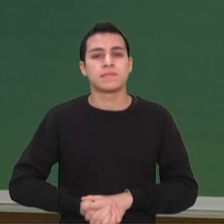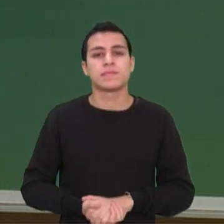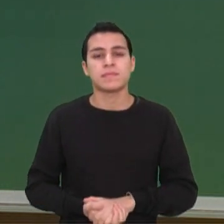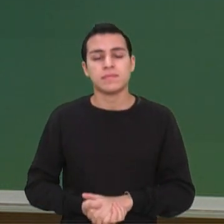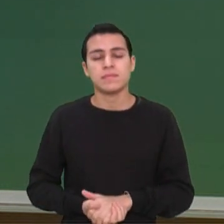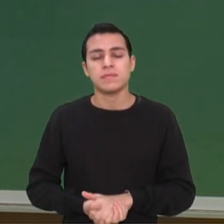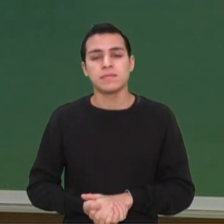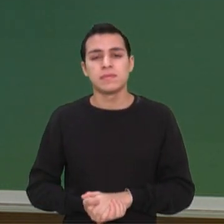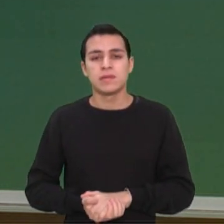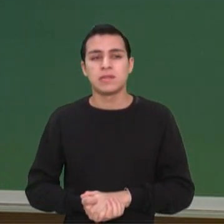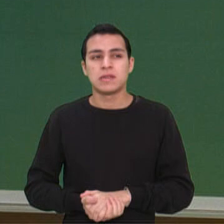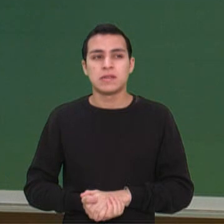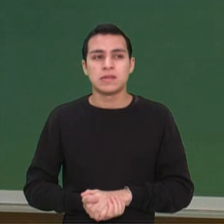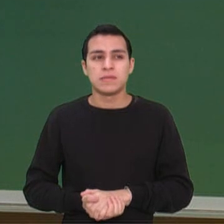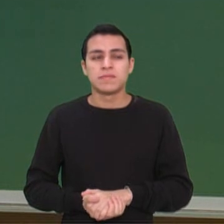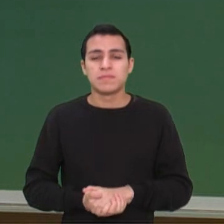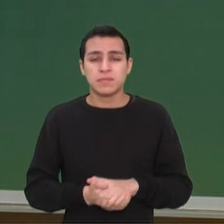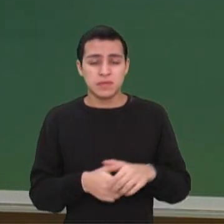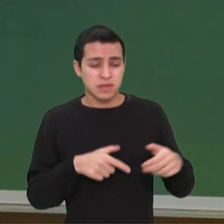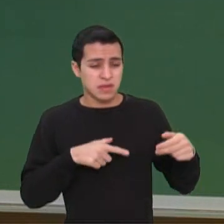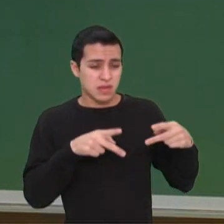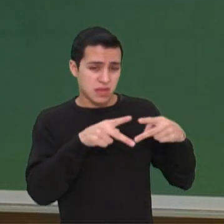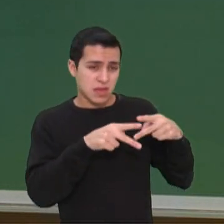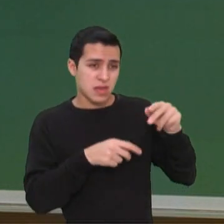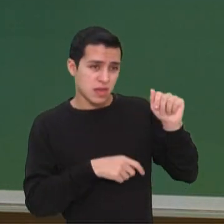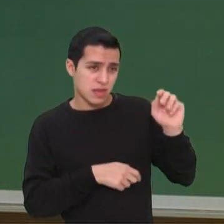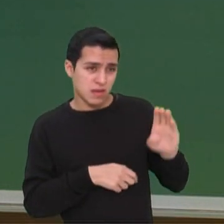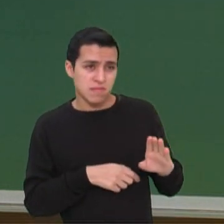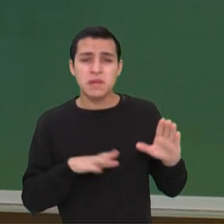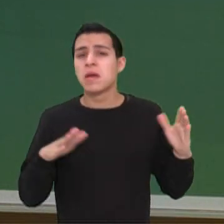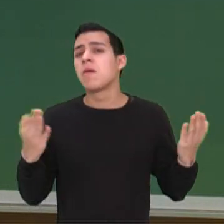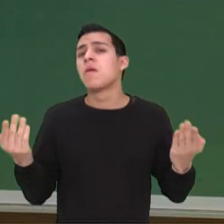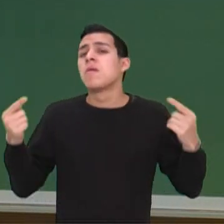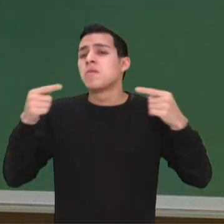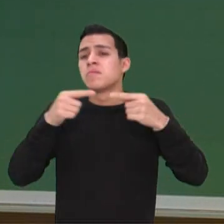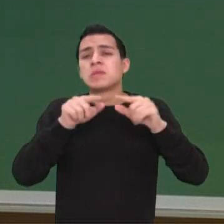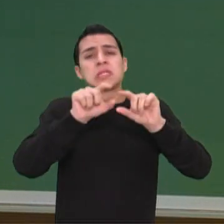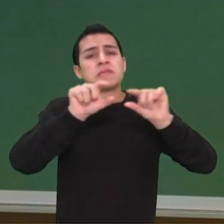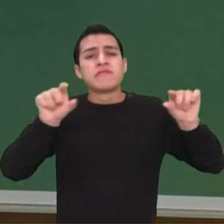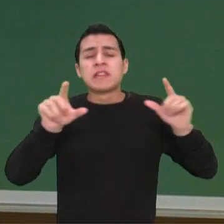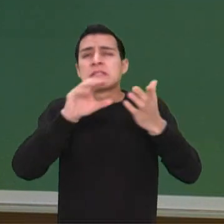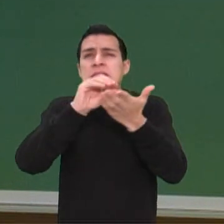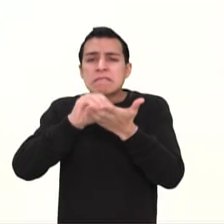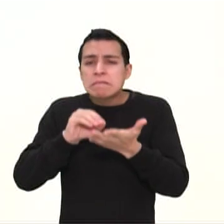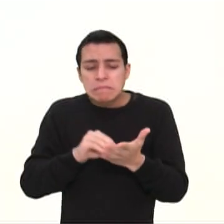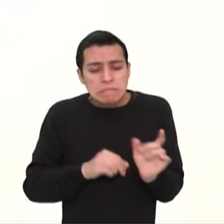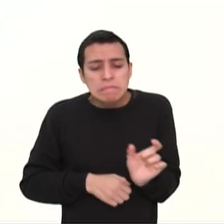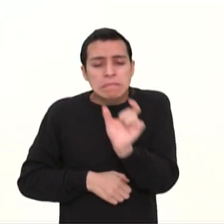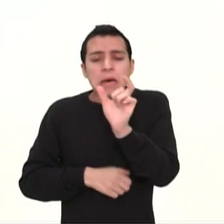look really interesting. Duas alternativas, might read or reading.